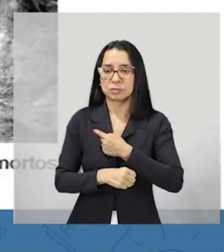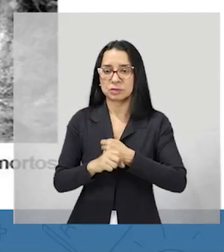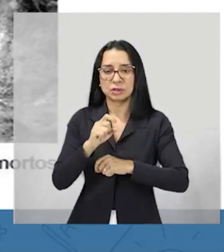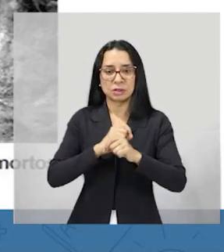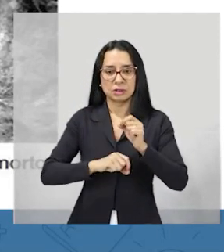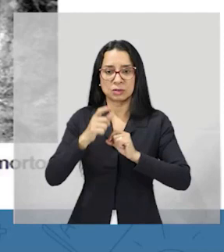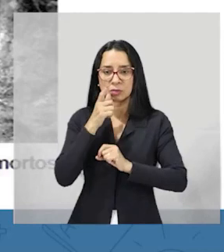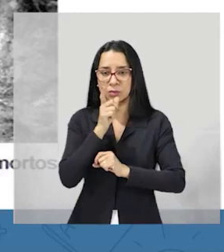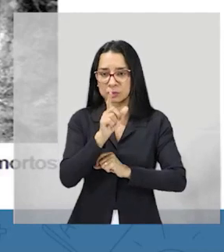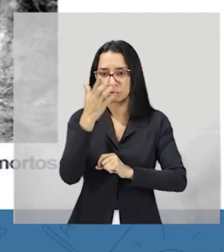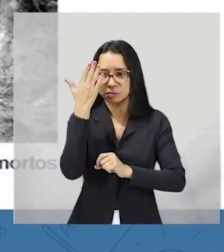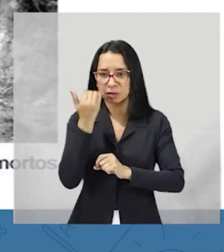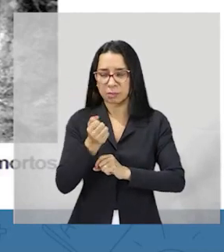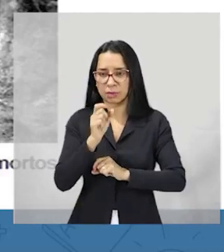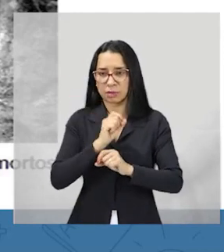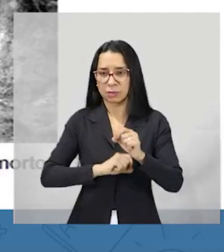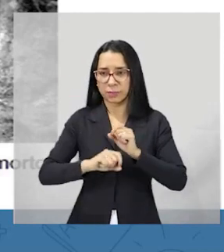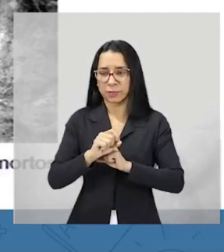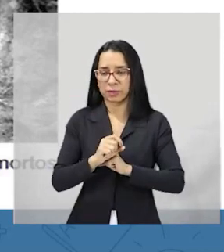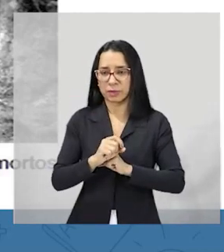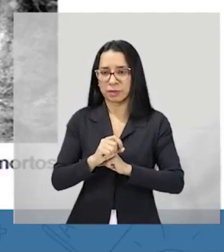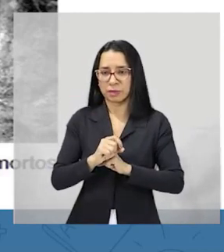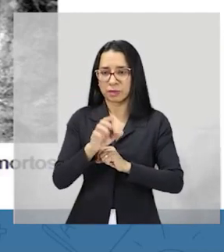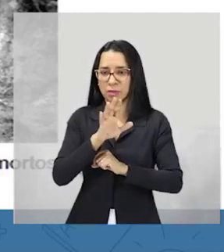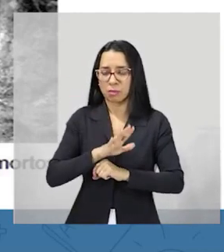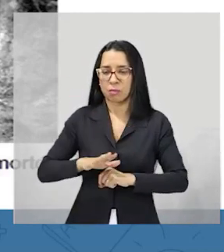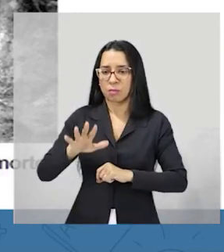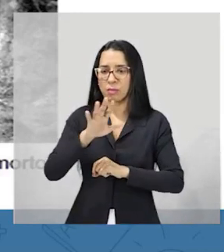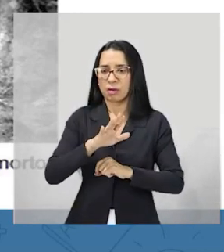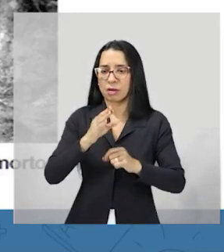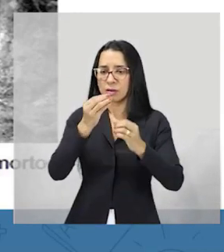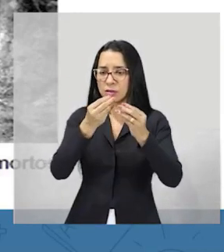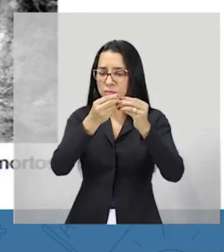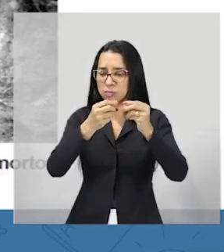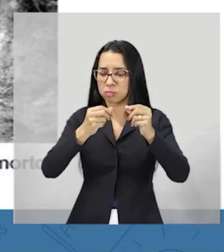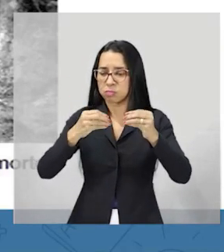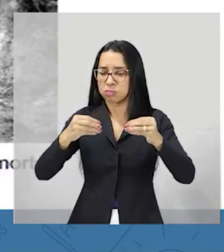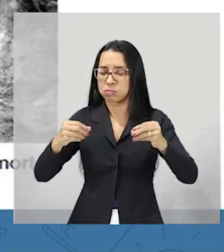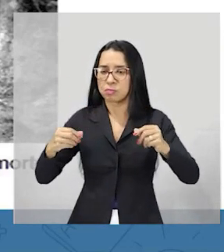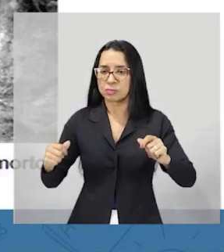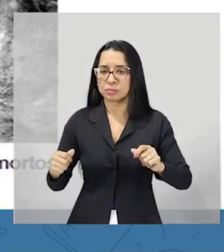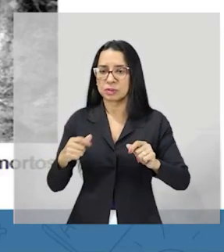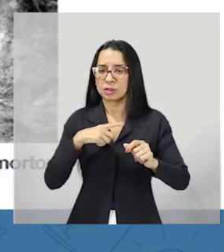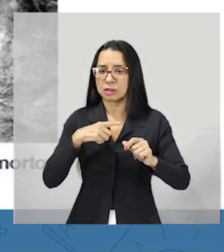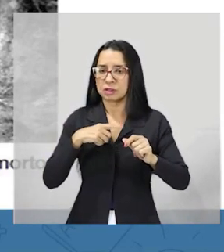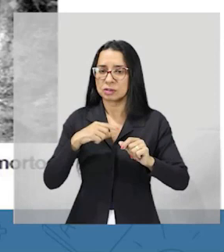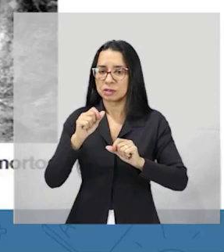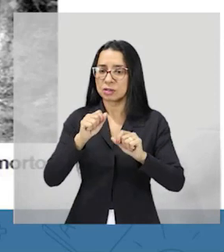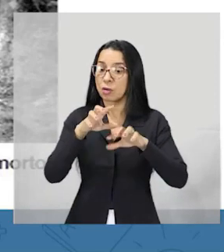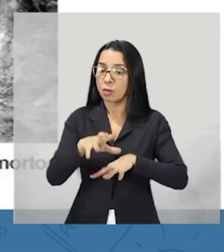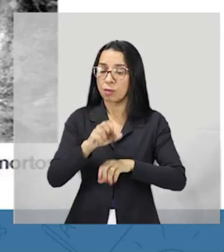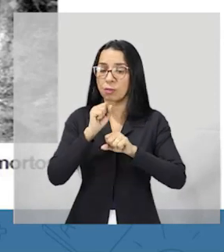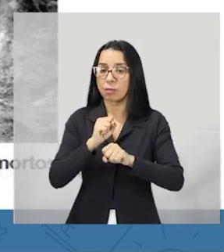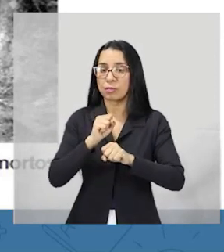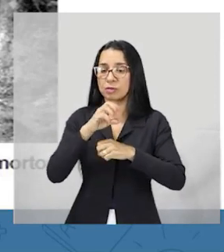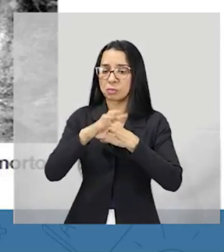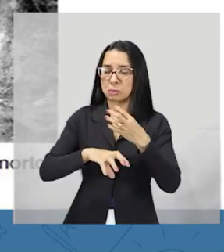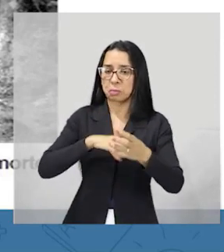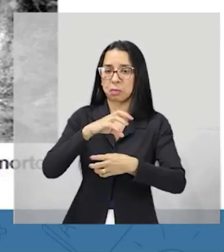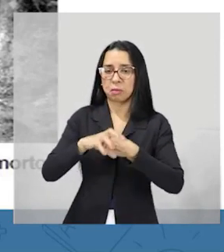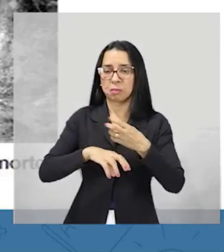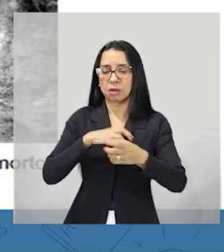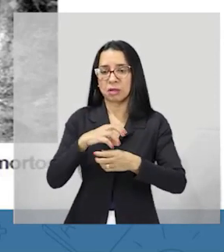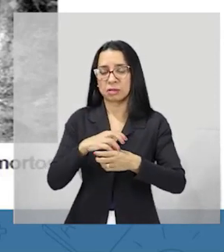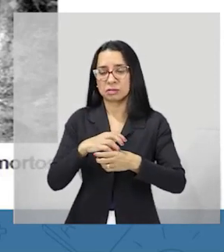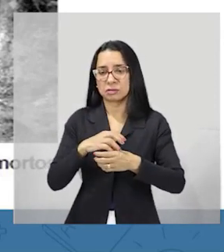quem não está conseguindo identificar, tá certo? Que é uma área de deslizamento de teto, tem ocupações ali irregulares claramente, tá certo? Isso é